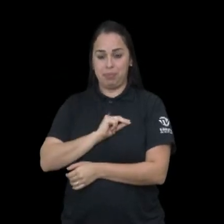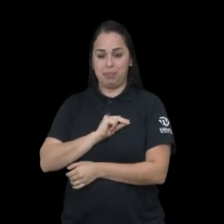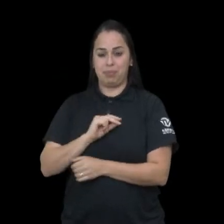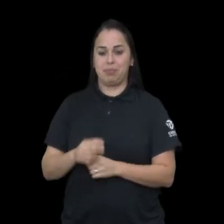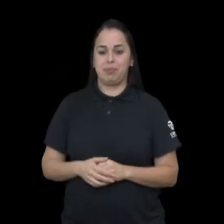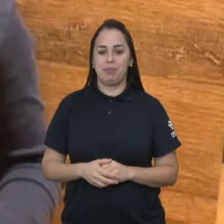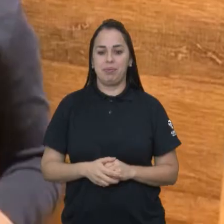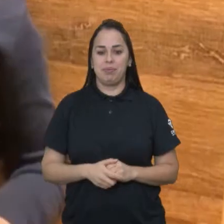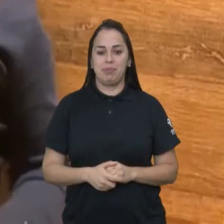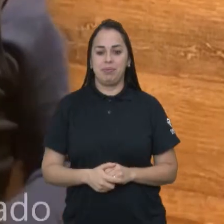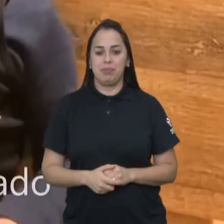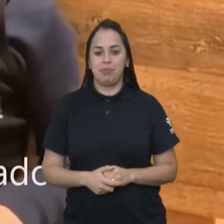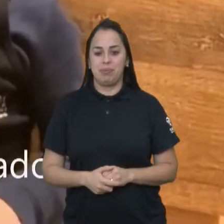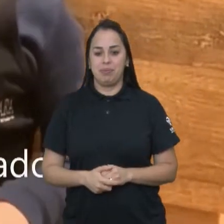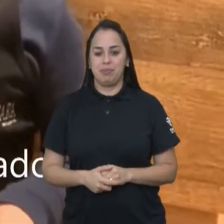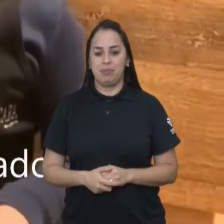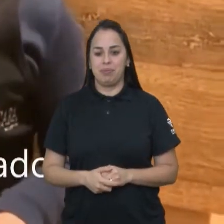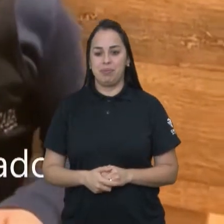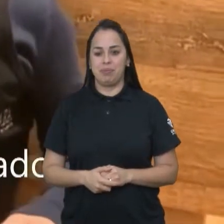homenagem.